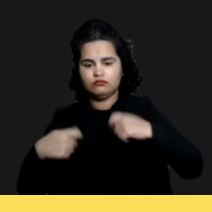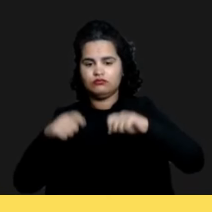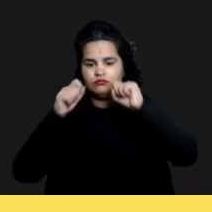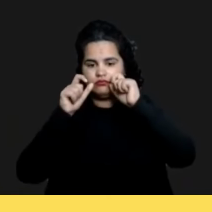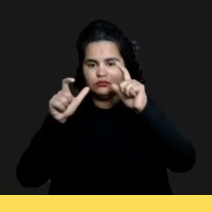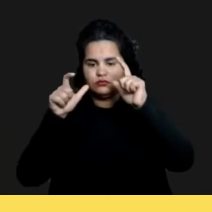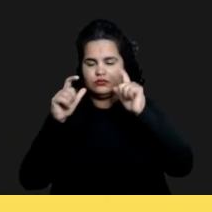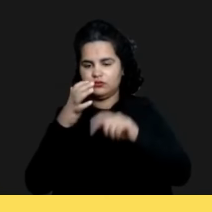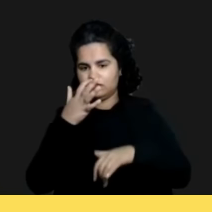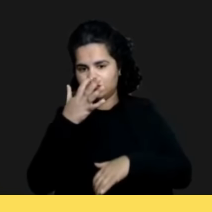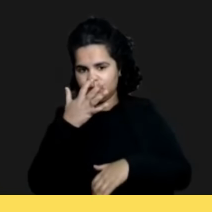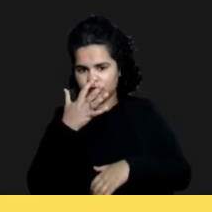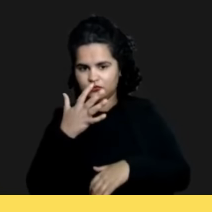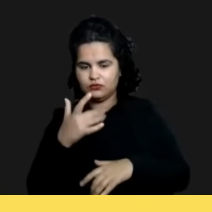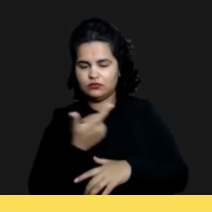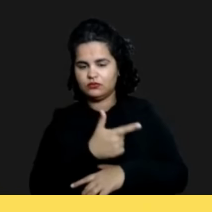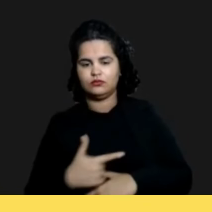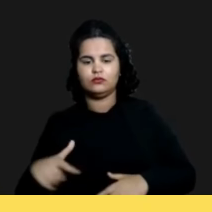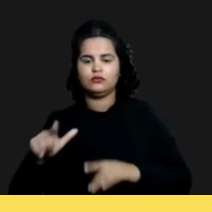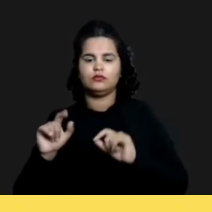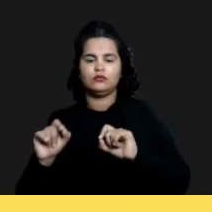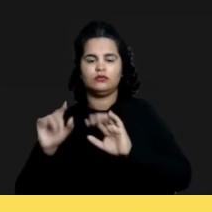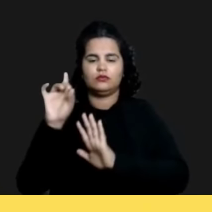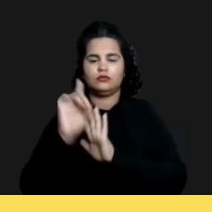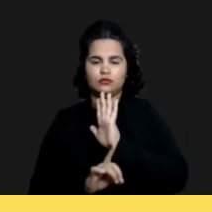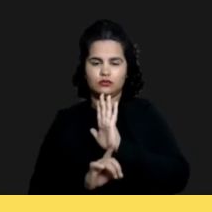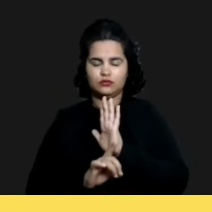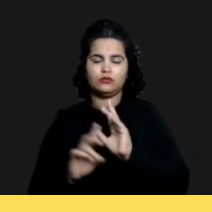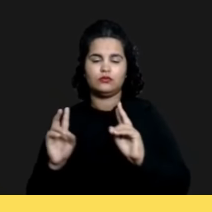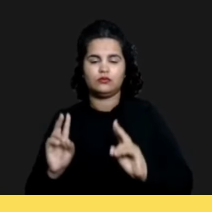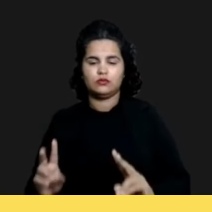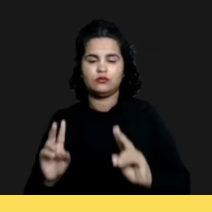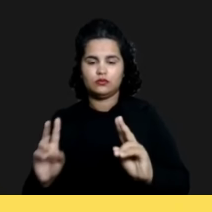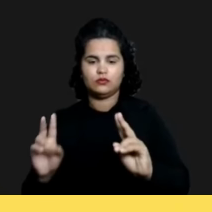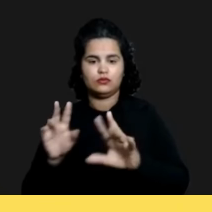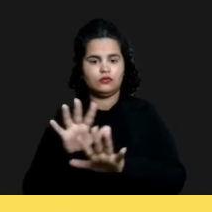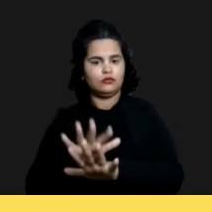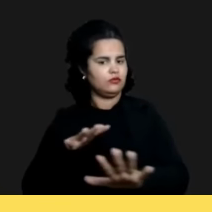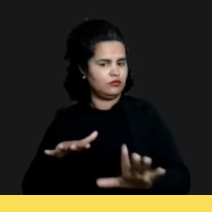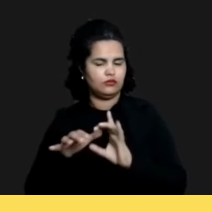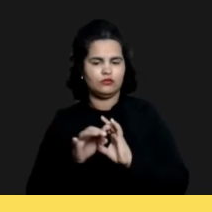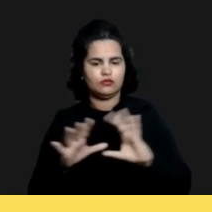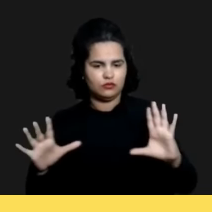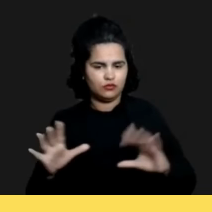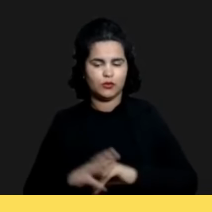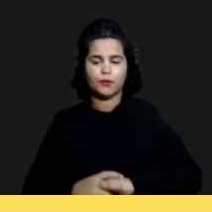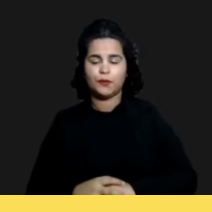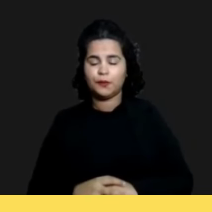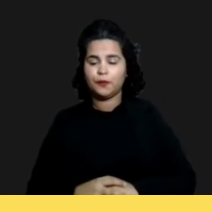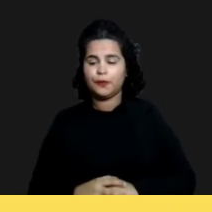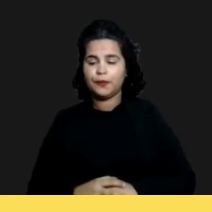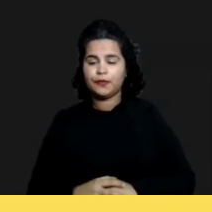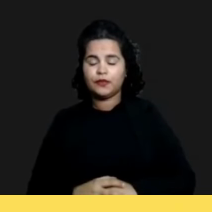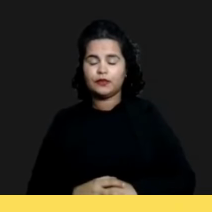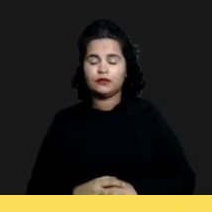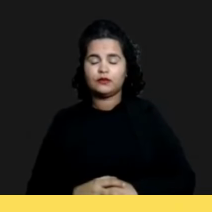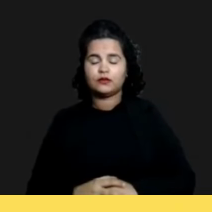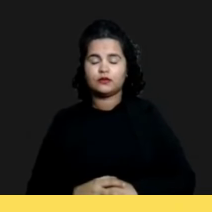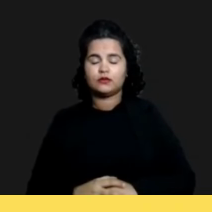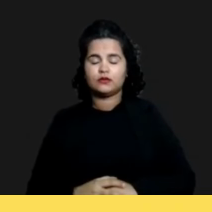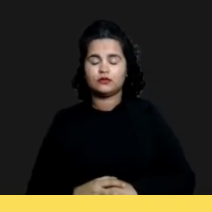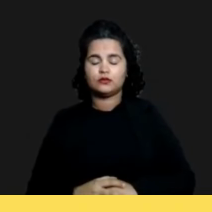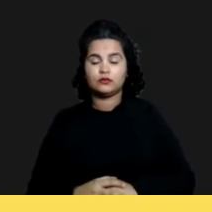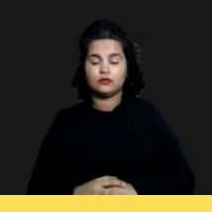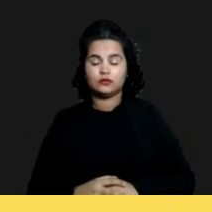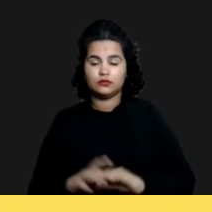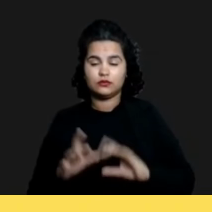observados, entre outros, o direito de manifestação, na expressão